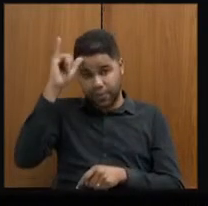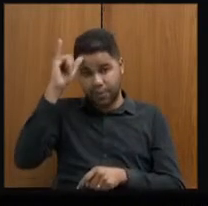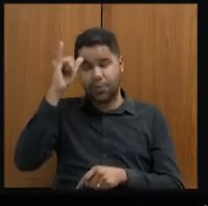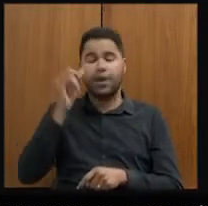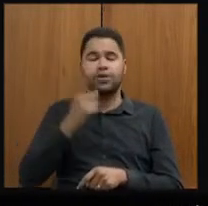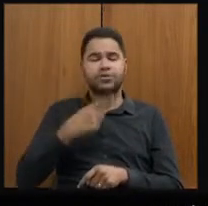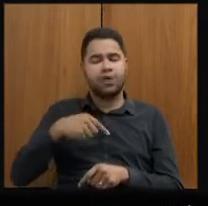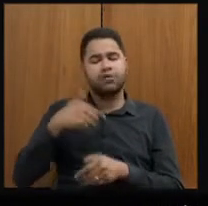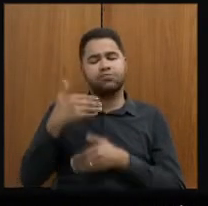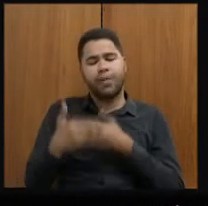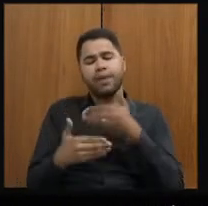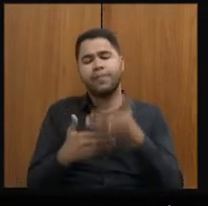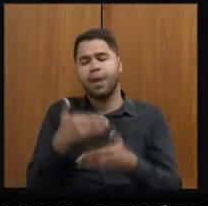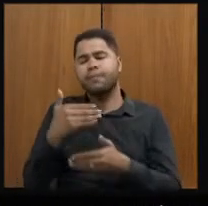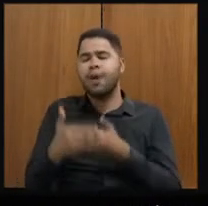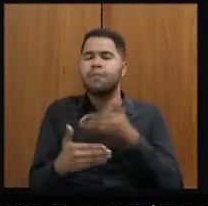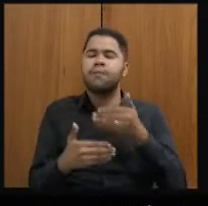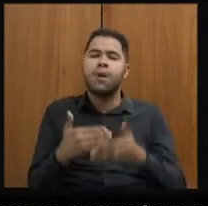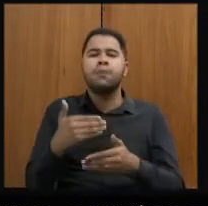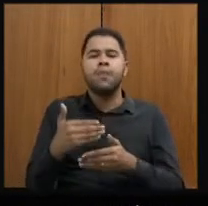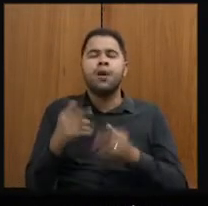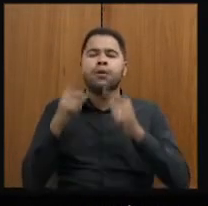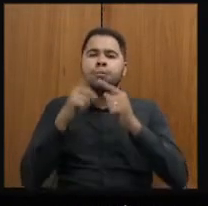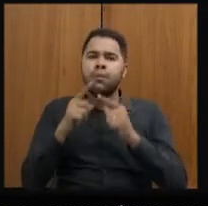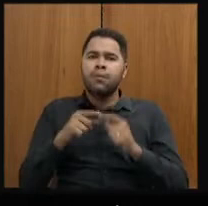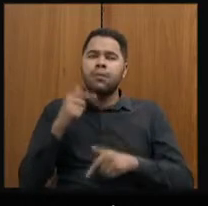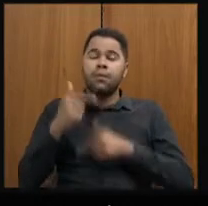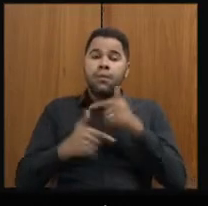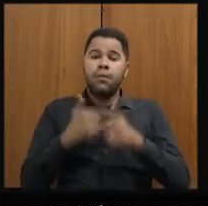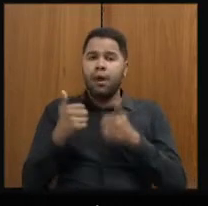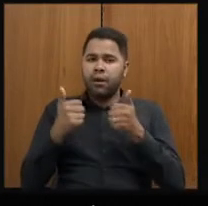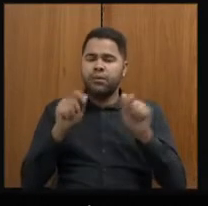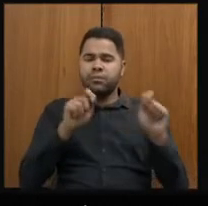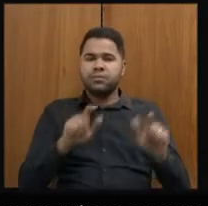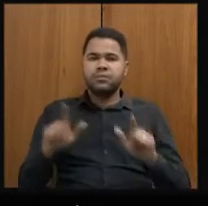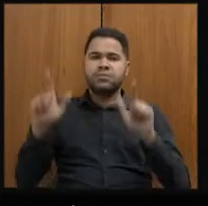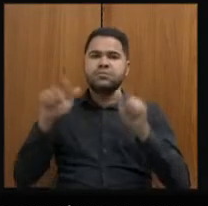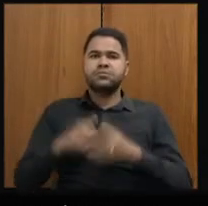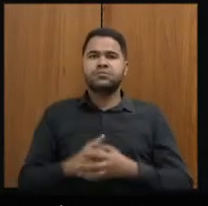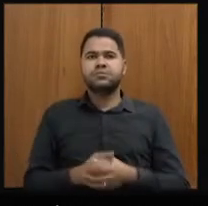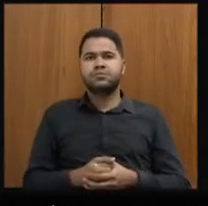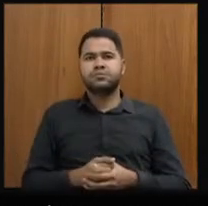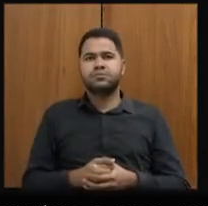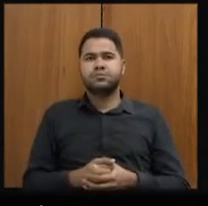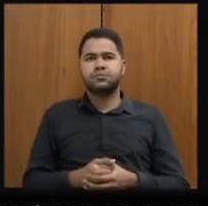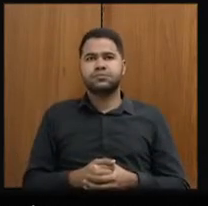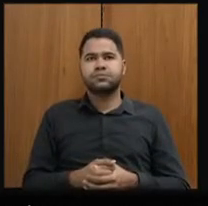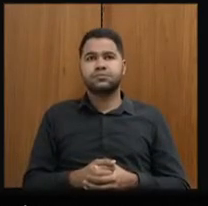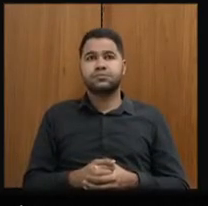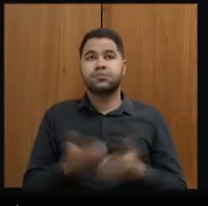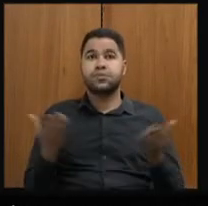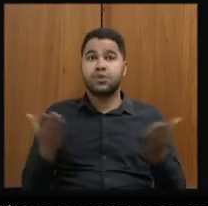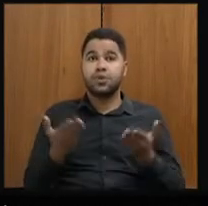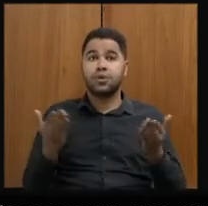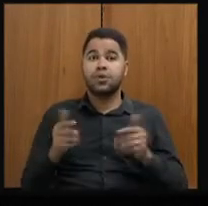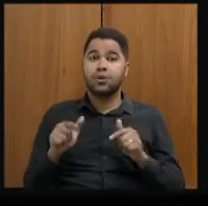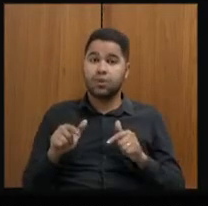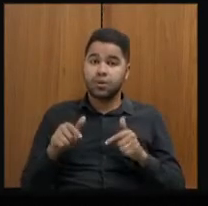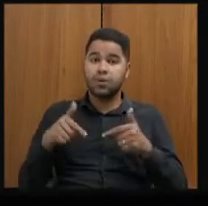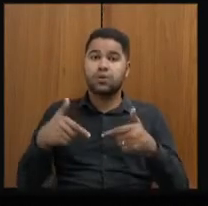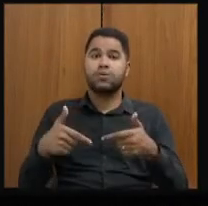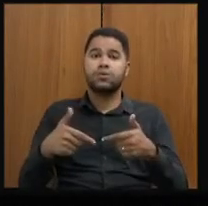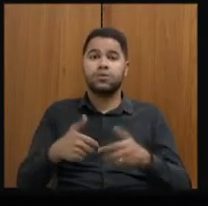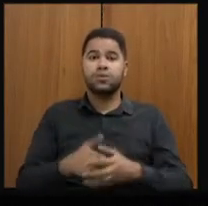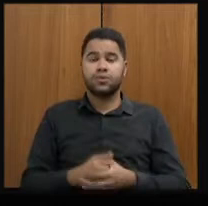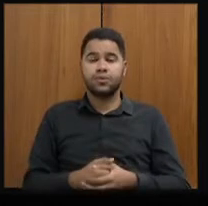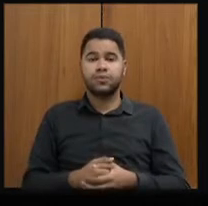tem que cada vez mais otimizar e fazer esse tipo de trabalho pois não pode passar agora as ações de destaque